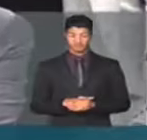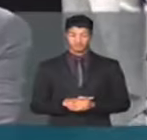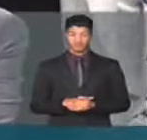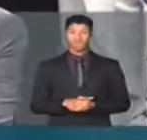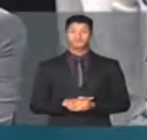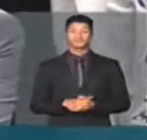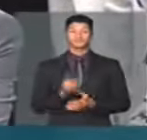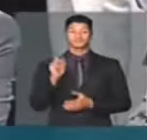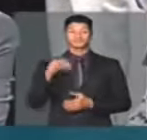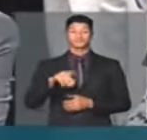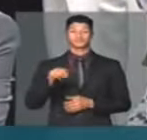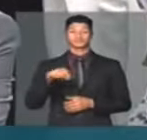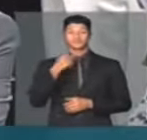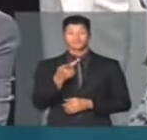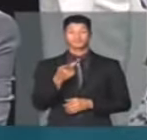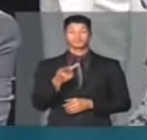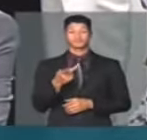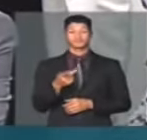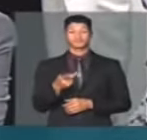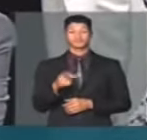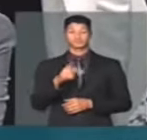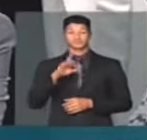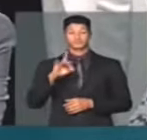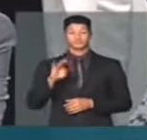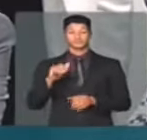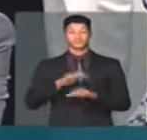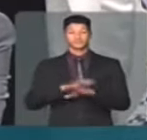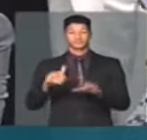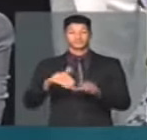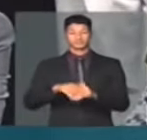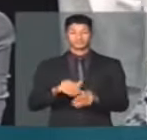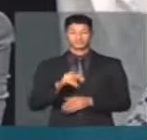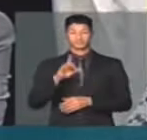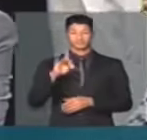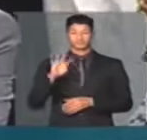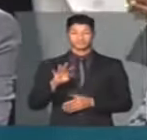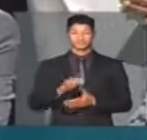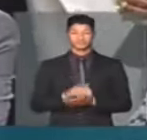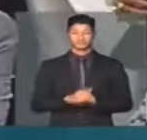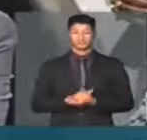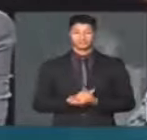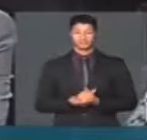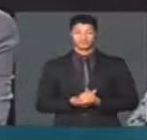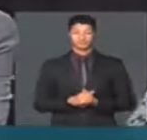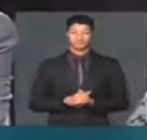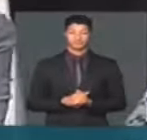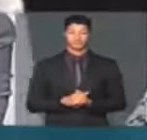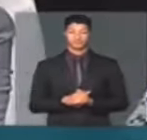Mais um minuto, presidente. Vossa Excelência oriente, depois que Vossa Excelência orientar pela bancada do PDT, eu vou encerrar a votação.